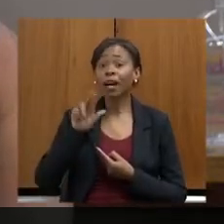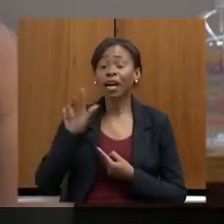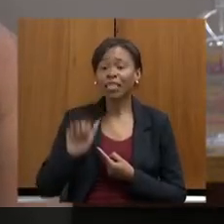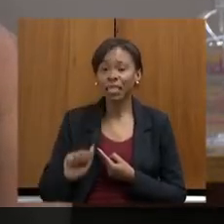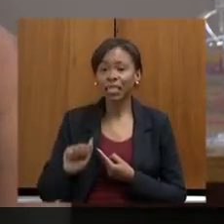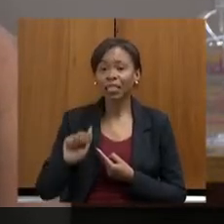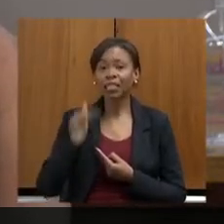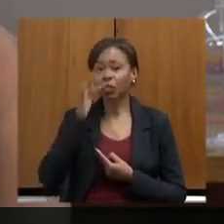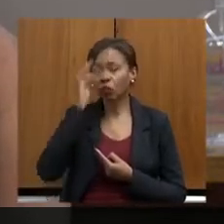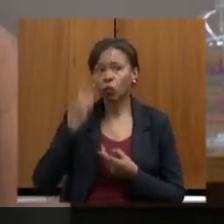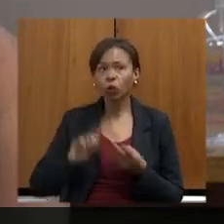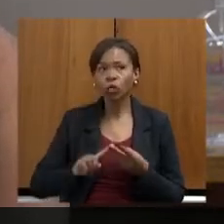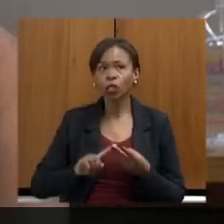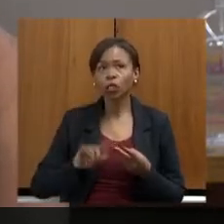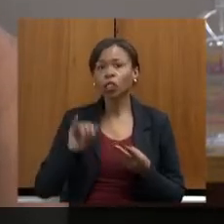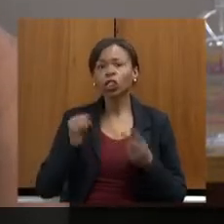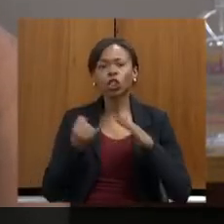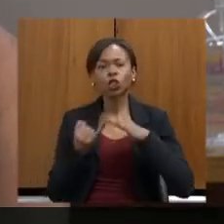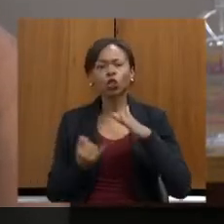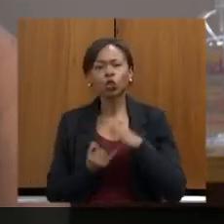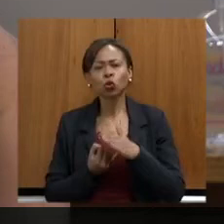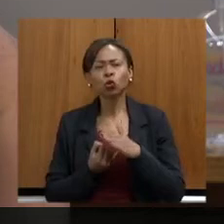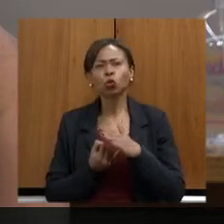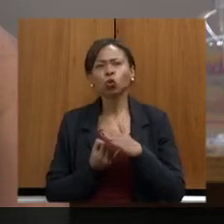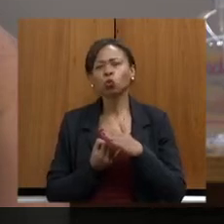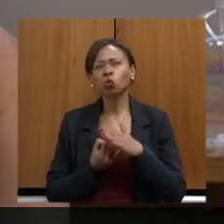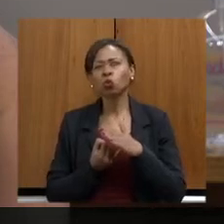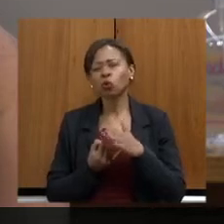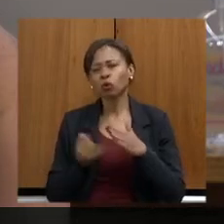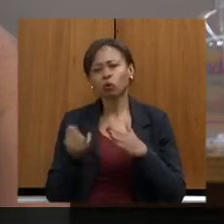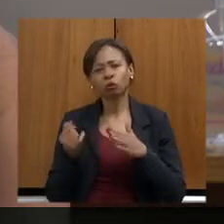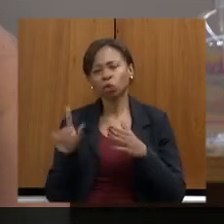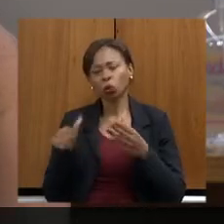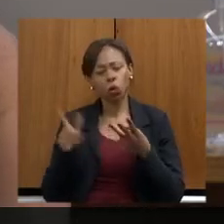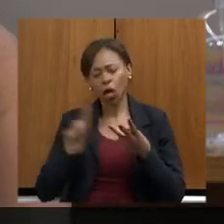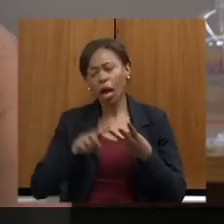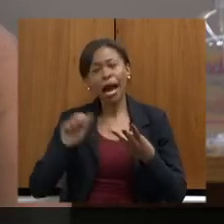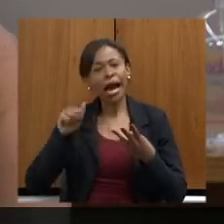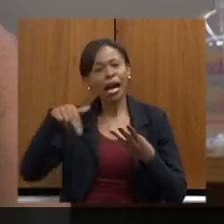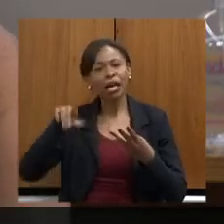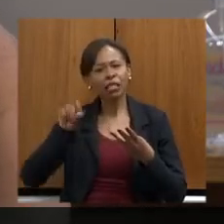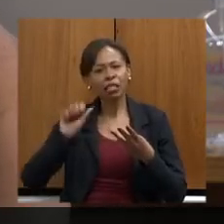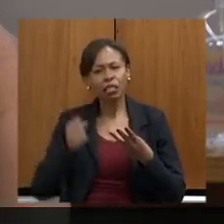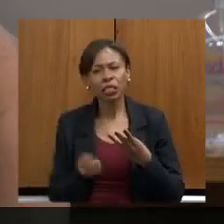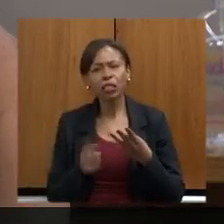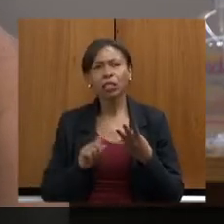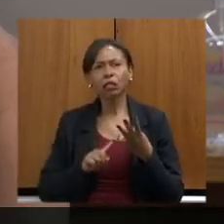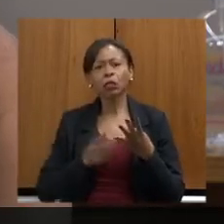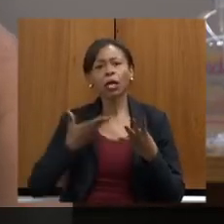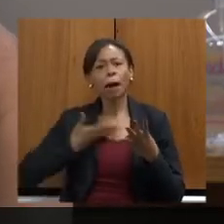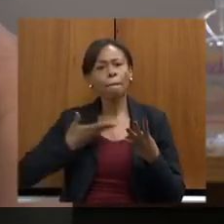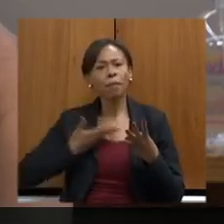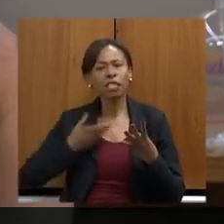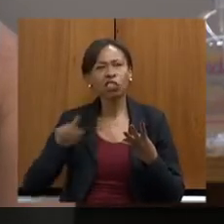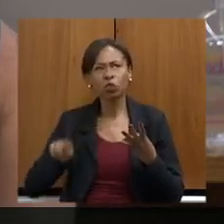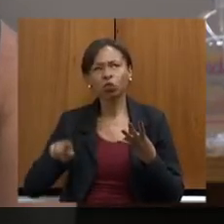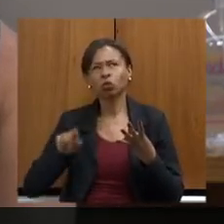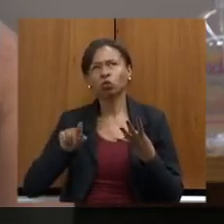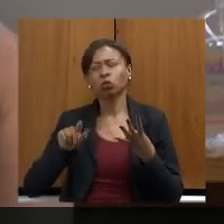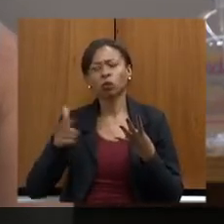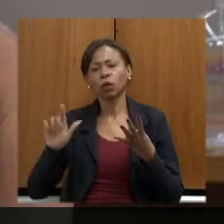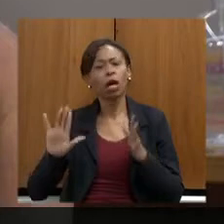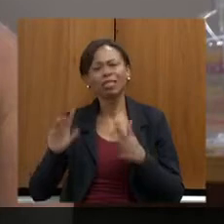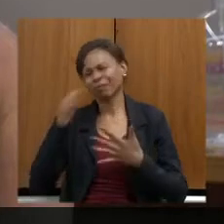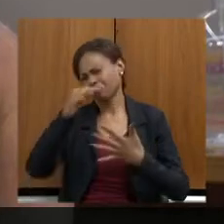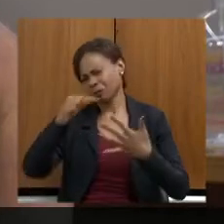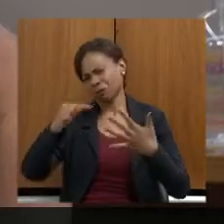e anda e há os amigos da Serra da calçada eu posso listar